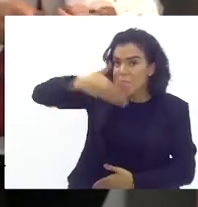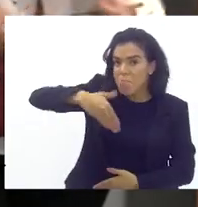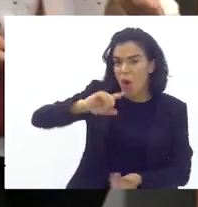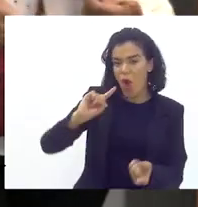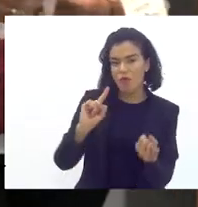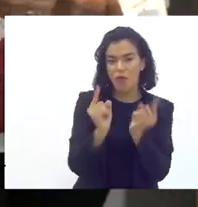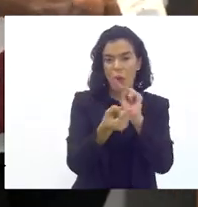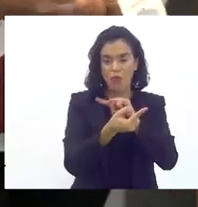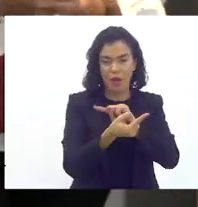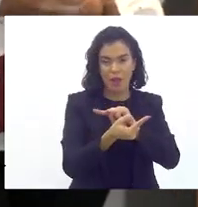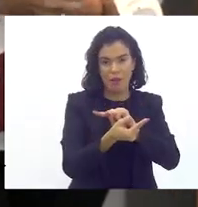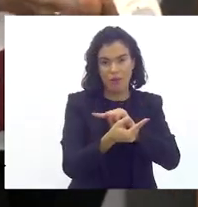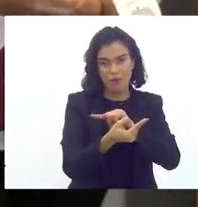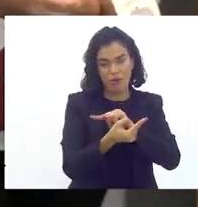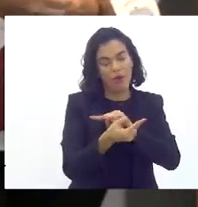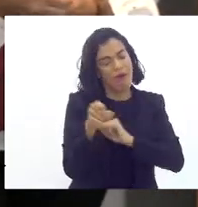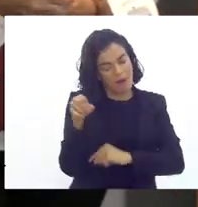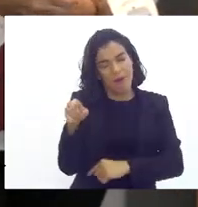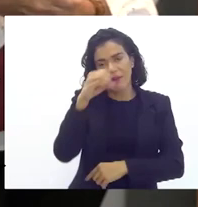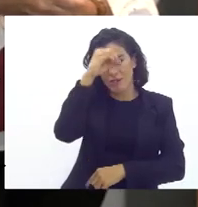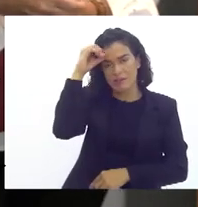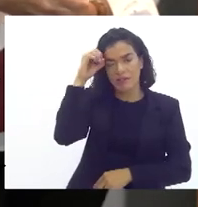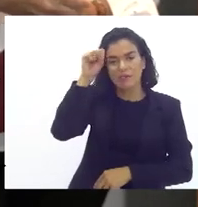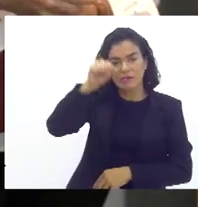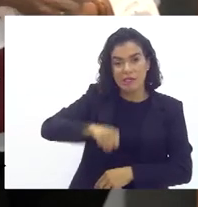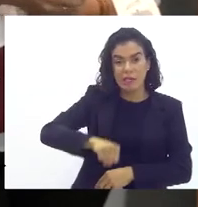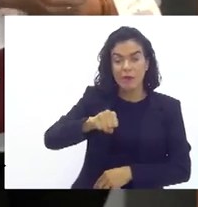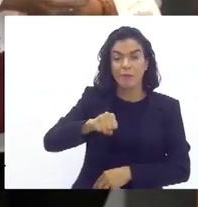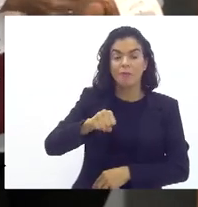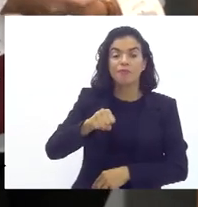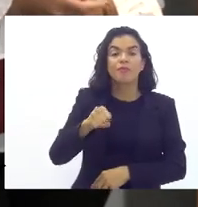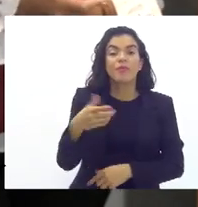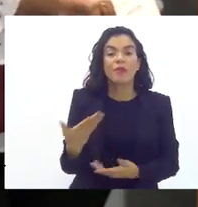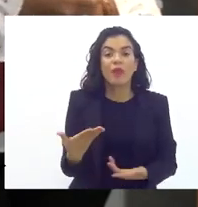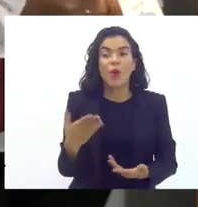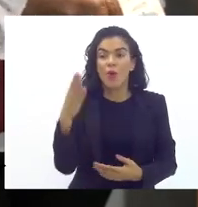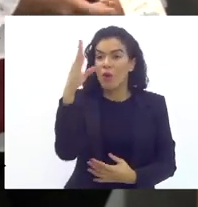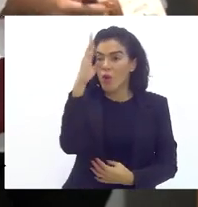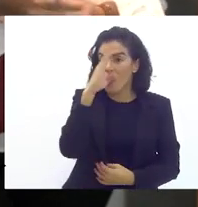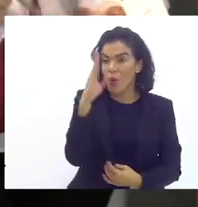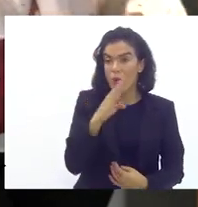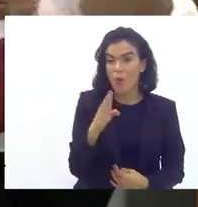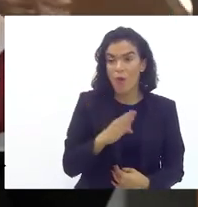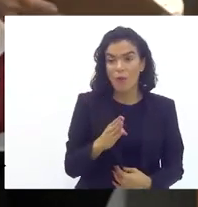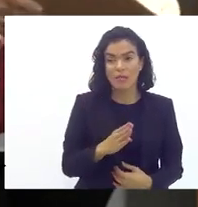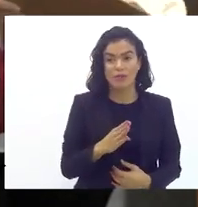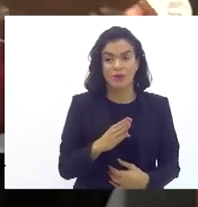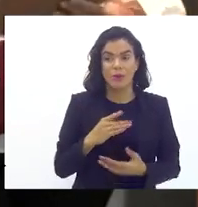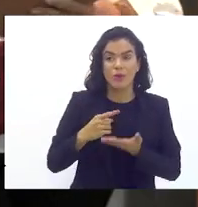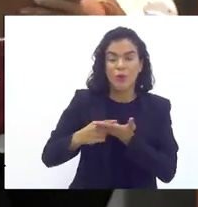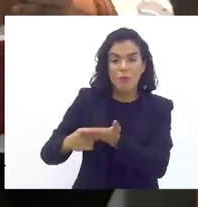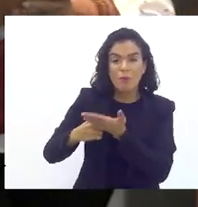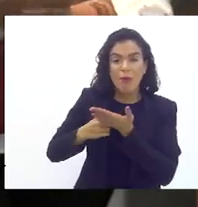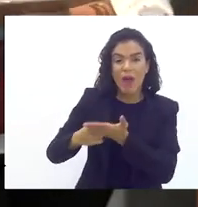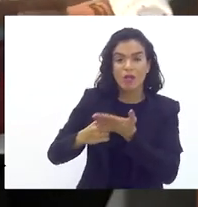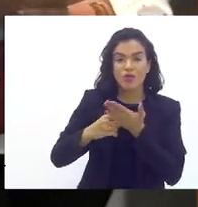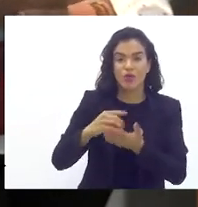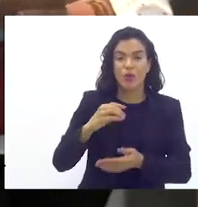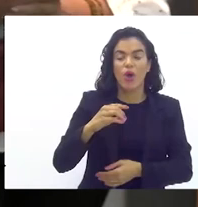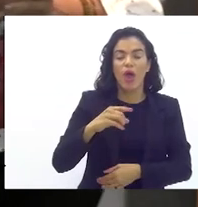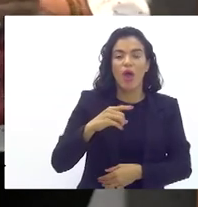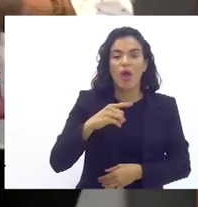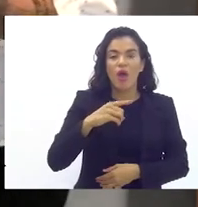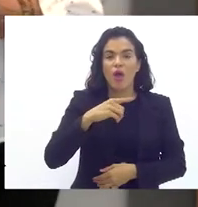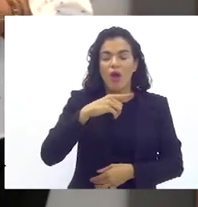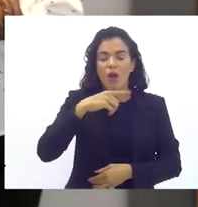não é assim ele é inocente então o estádio Inocência que o Brasil é signatário dos pactos São José da Costa Rica os